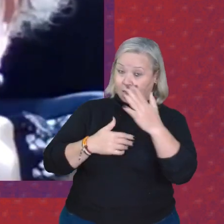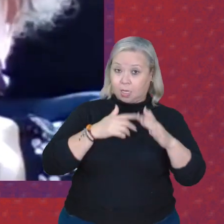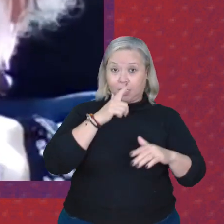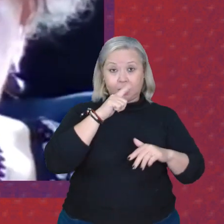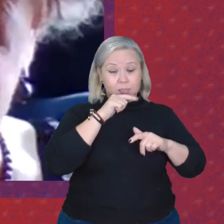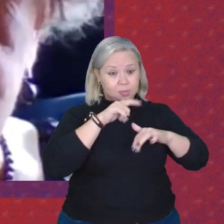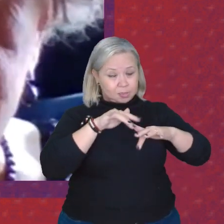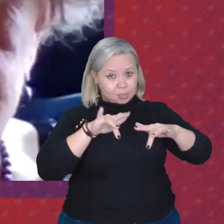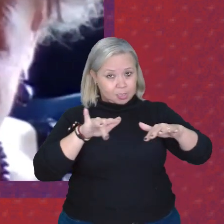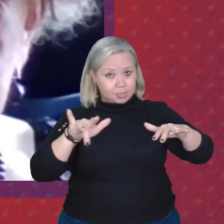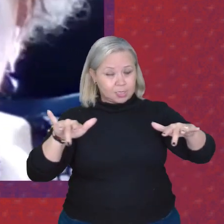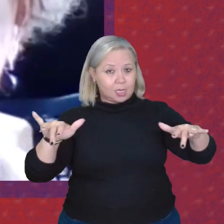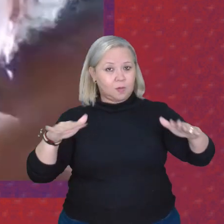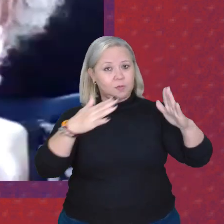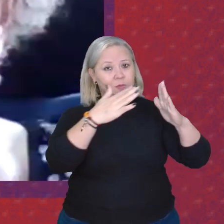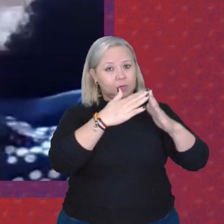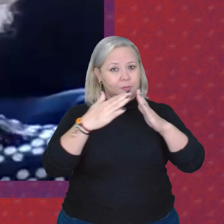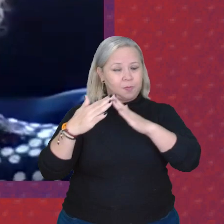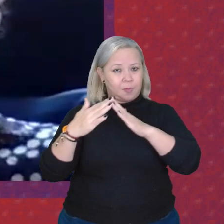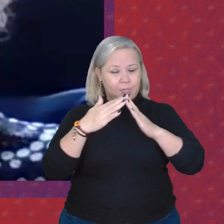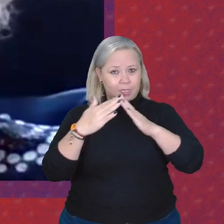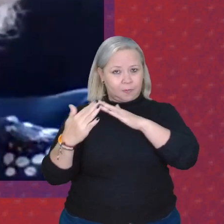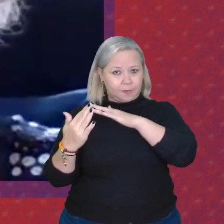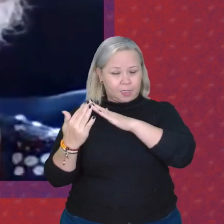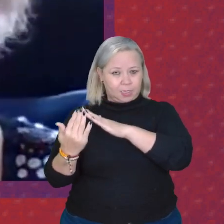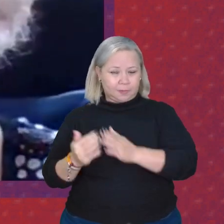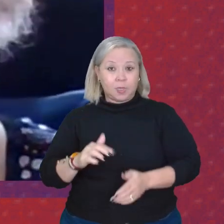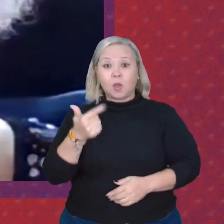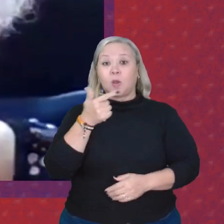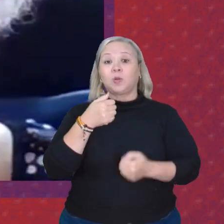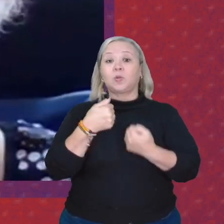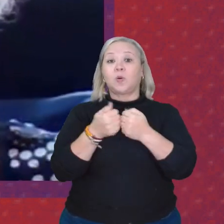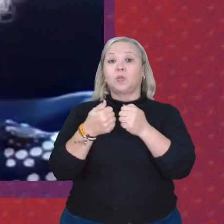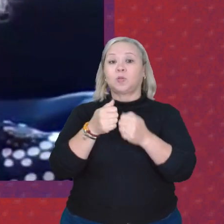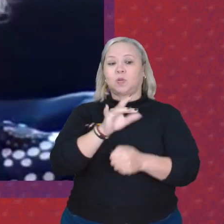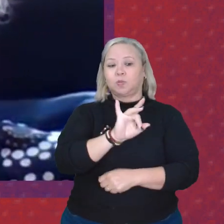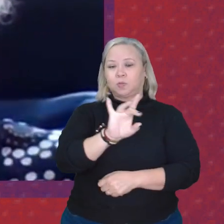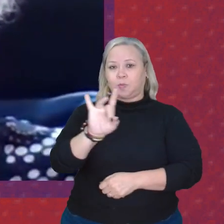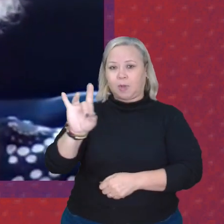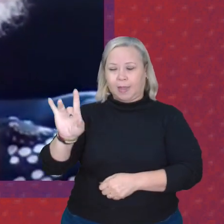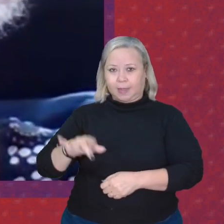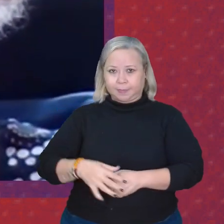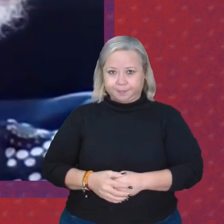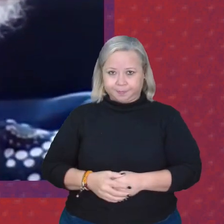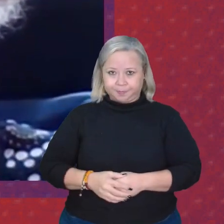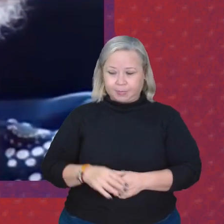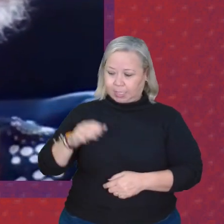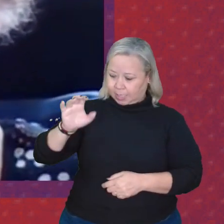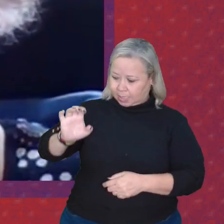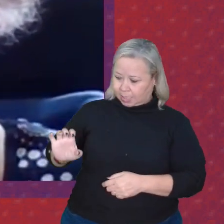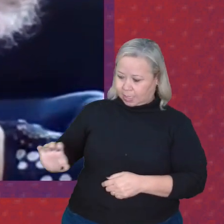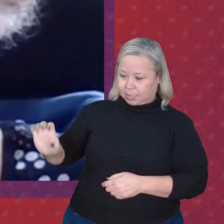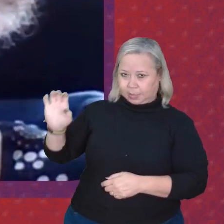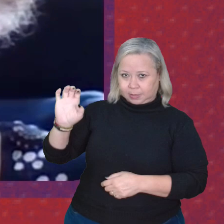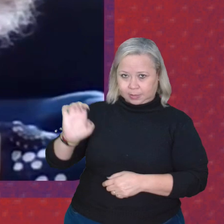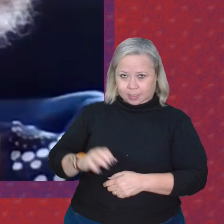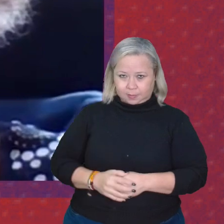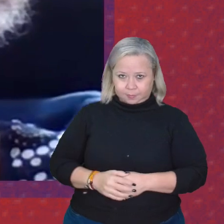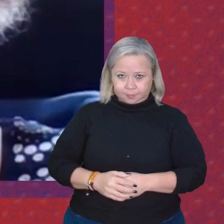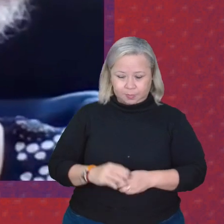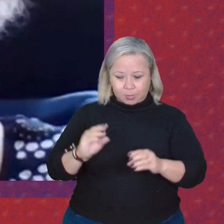das áreas periféricas. Temos 2 ônibus para cada estado. Eu